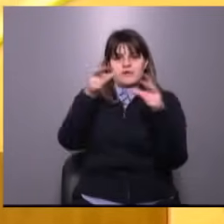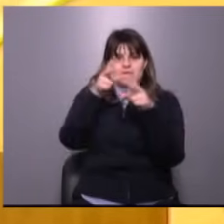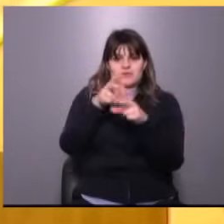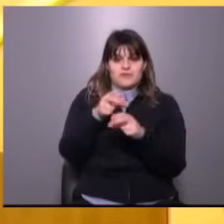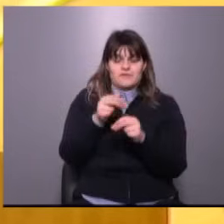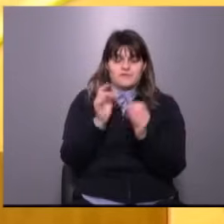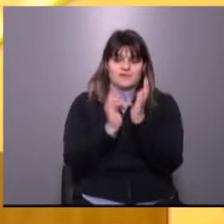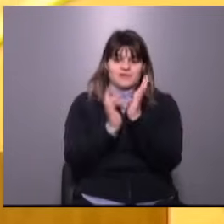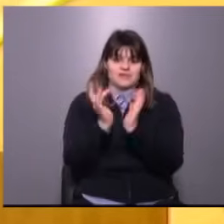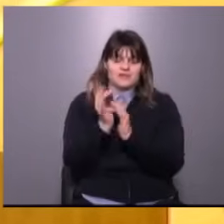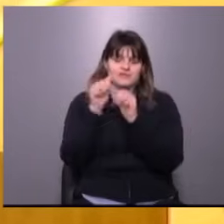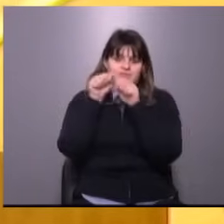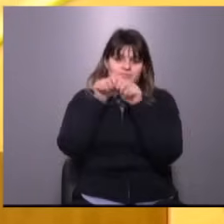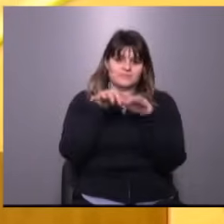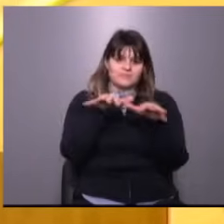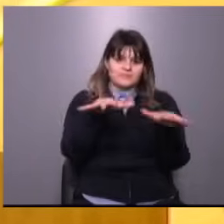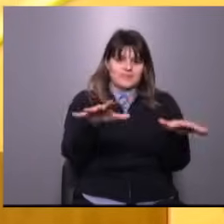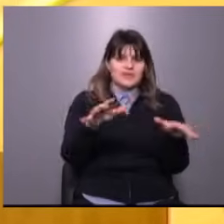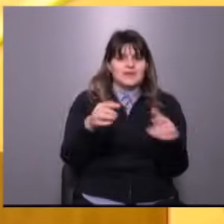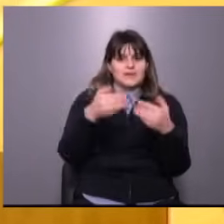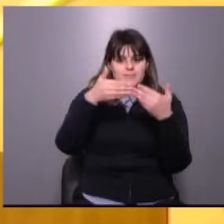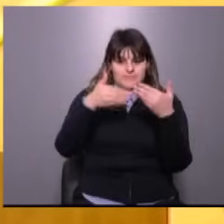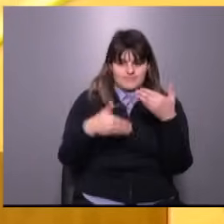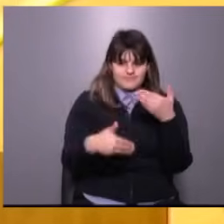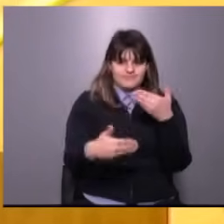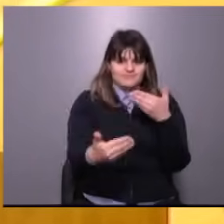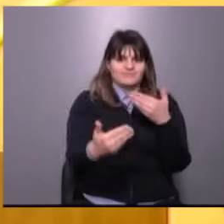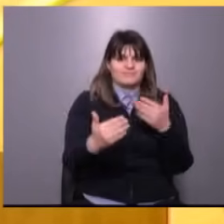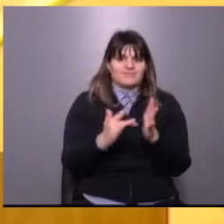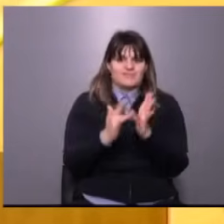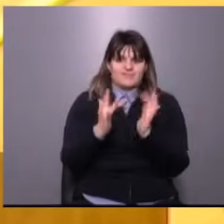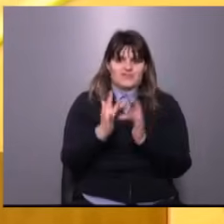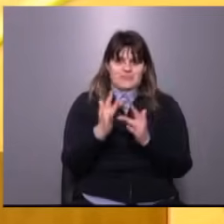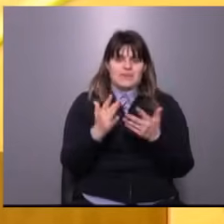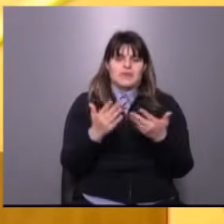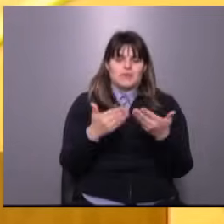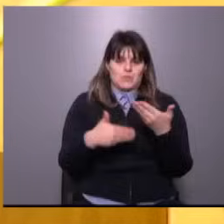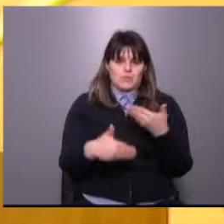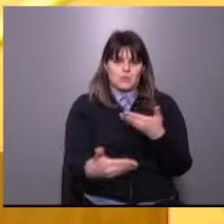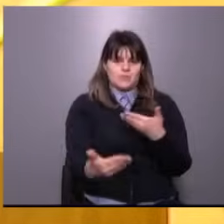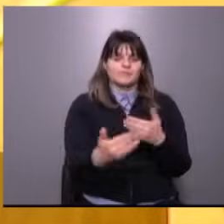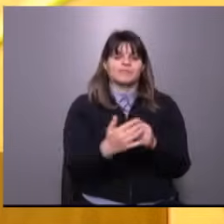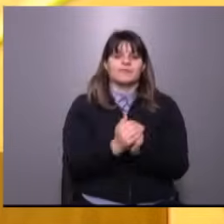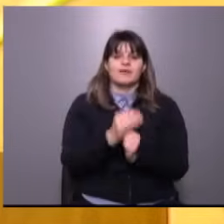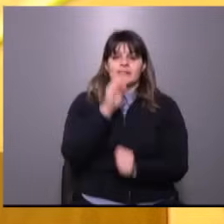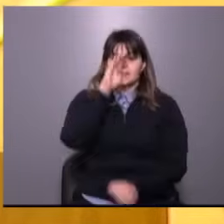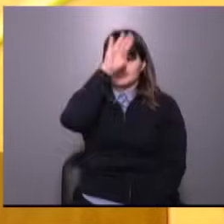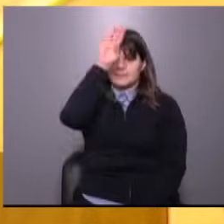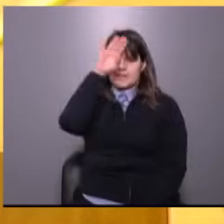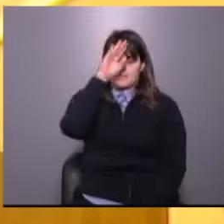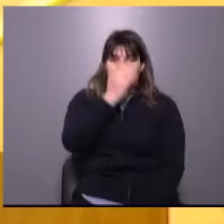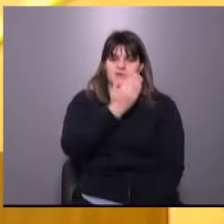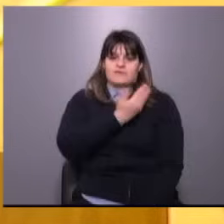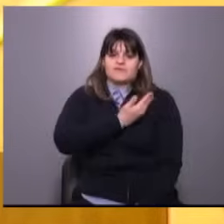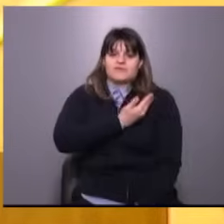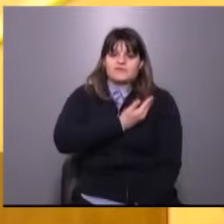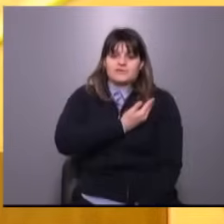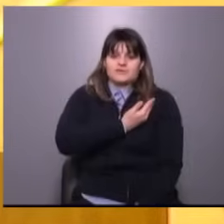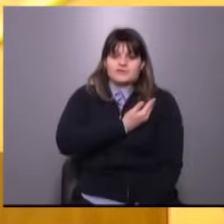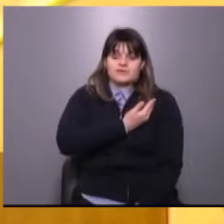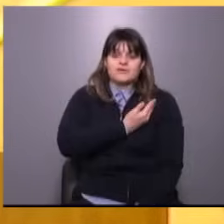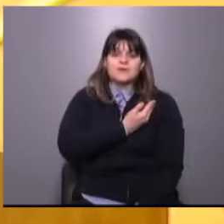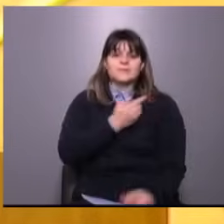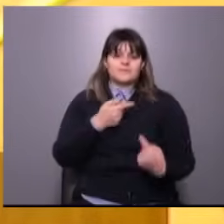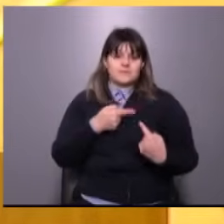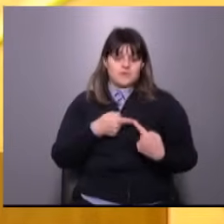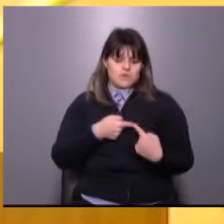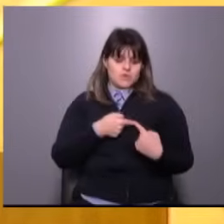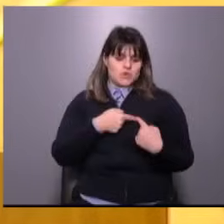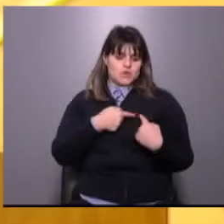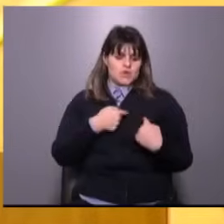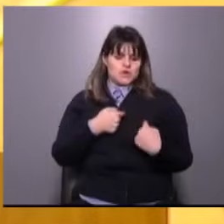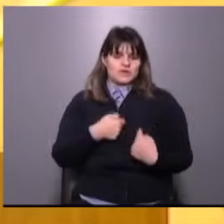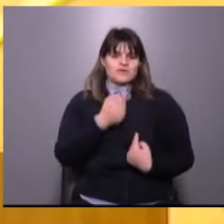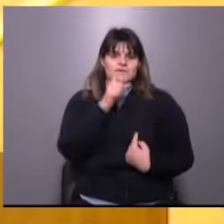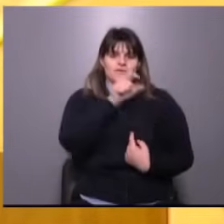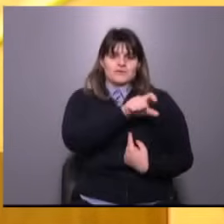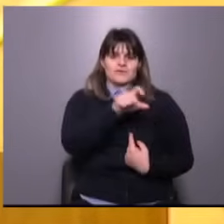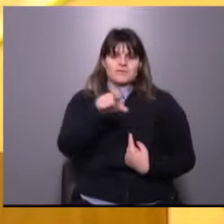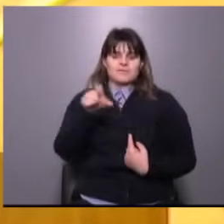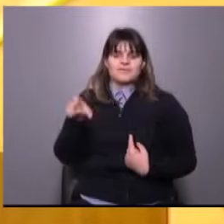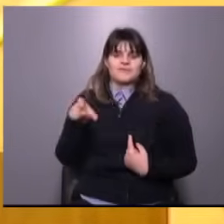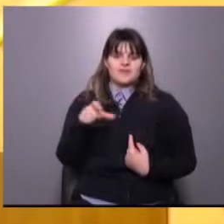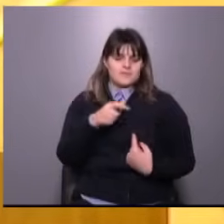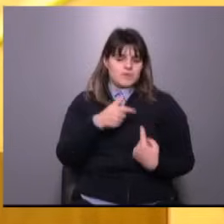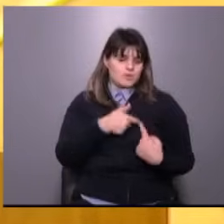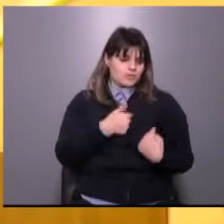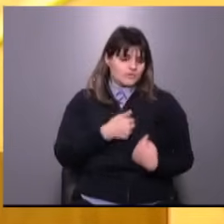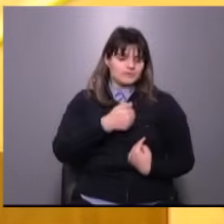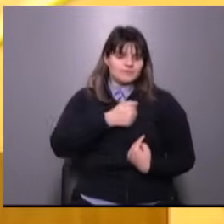que Cristo anuncia desde o seu nascimento. Diz-nos o Papa Francisco que o coração